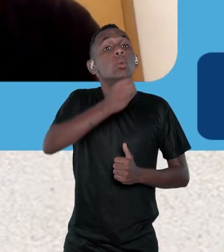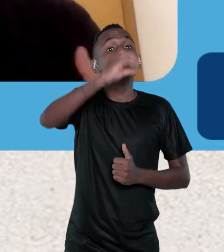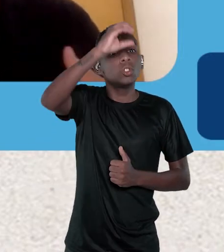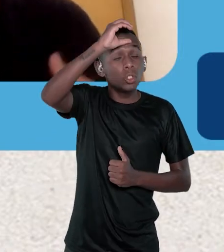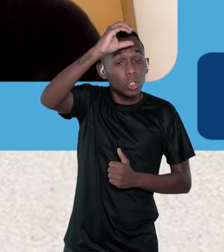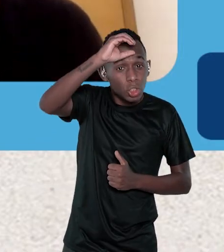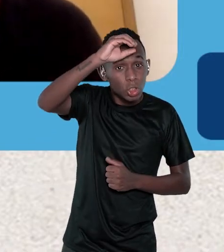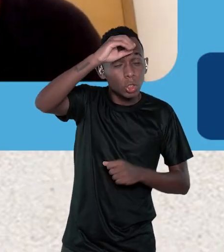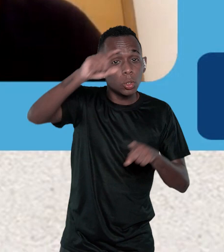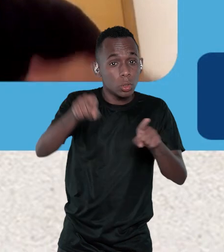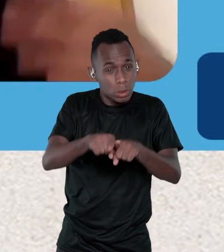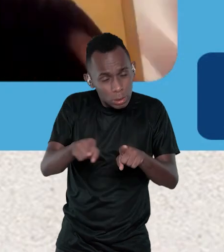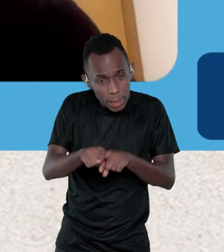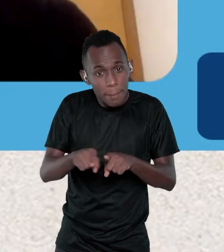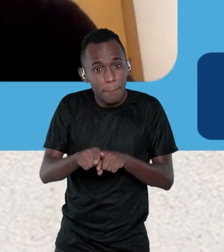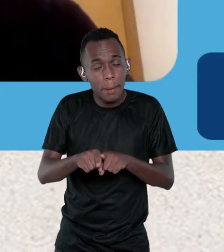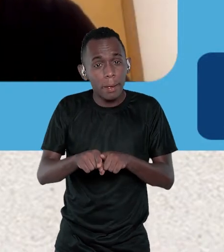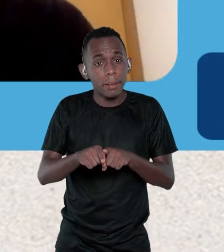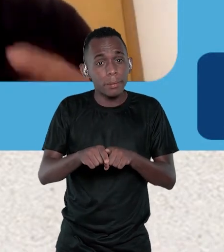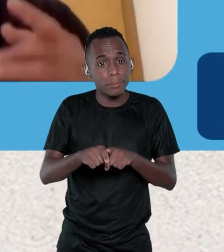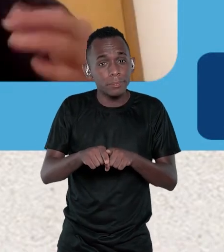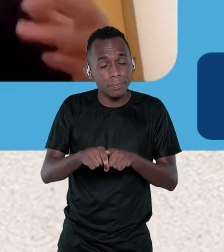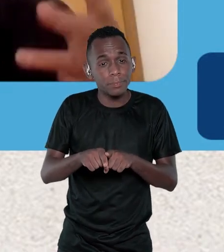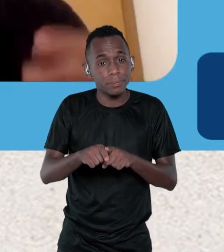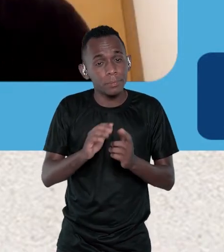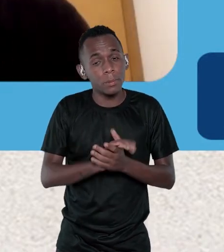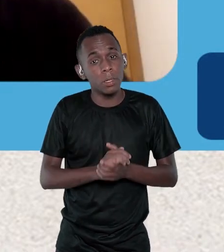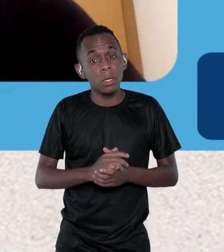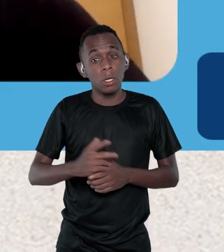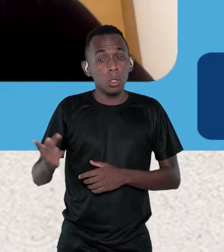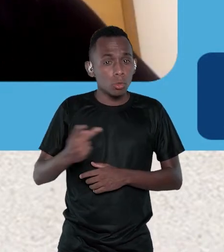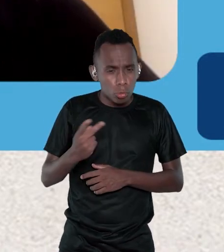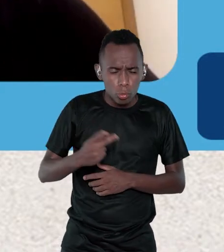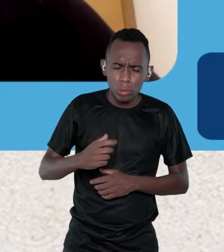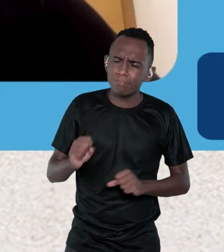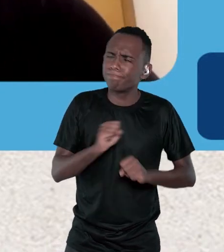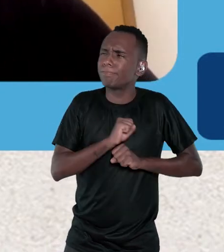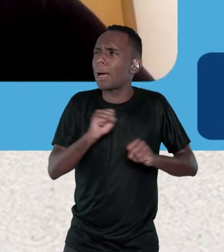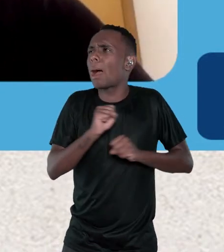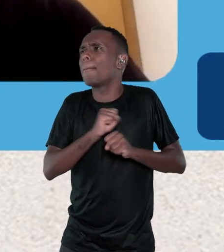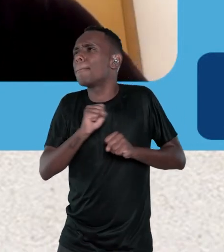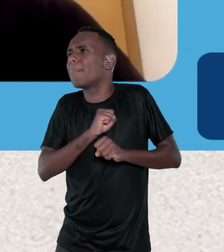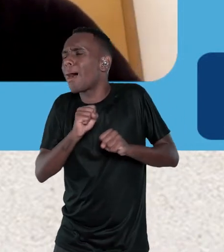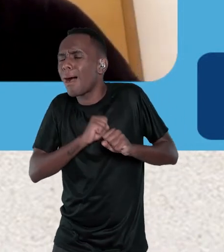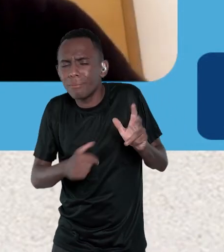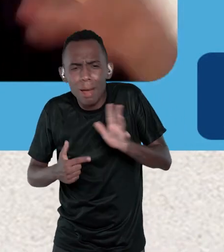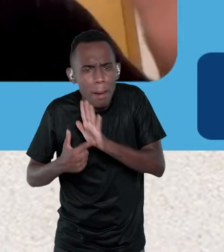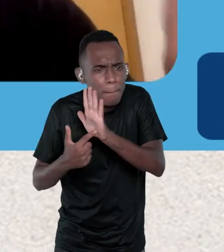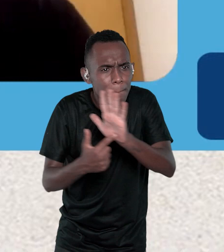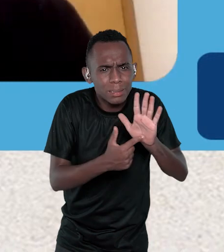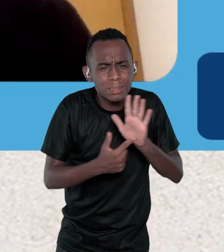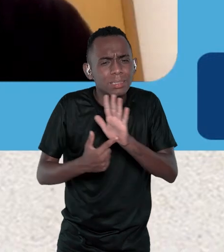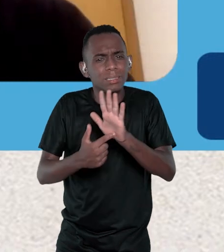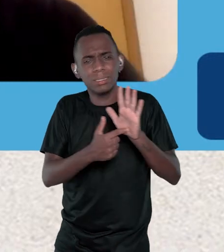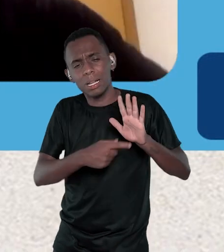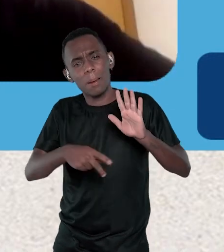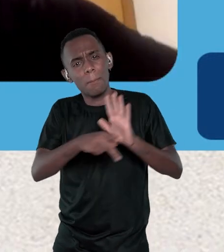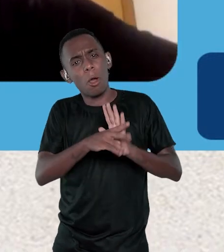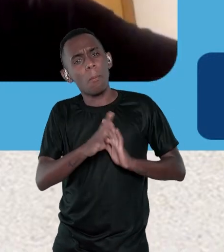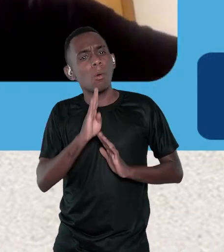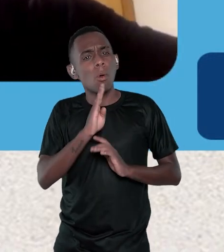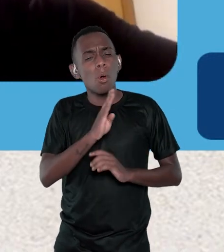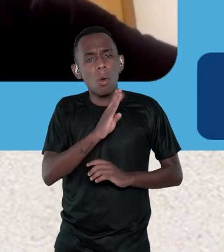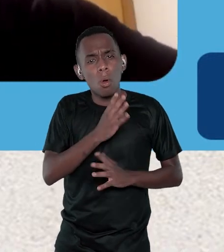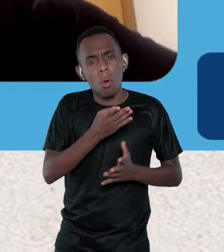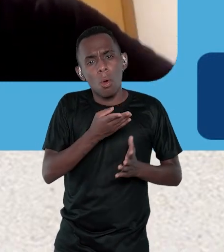tocava junto com meu tio. Eu tinha um tio Pimenta que tocava saxofone. E eles adoravam tocar